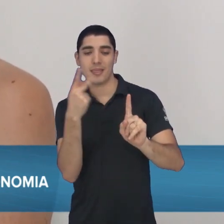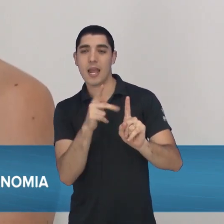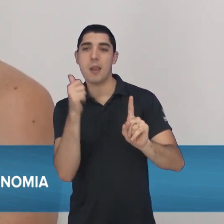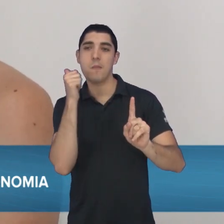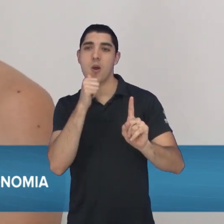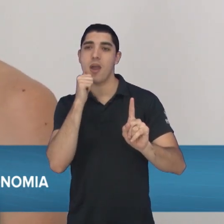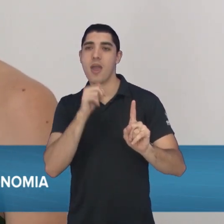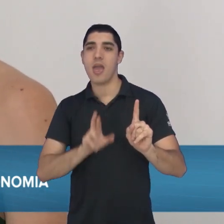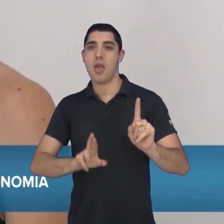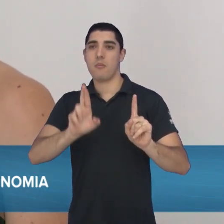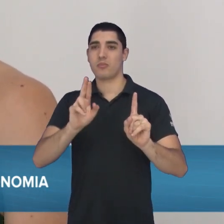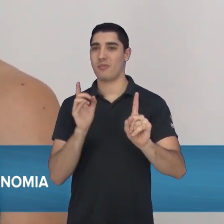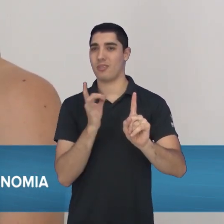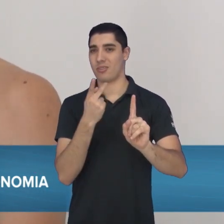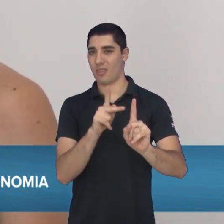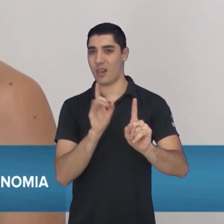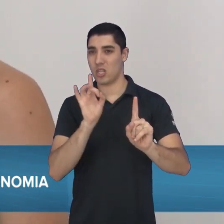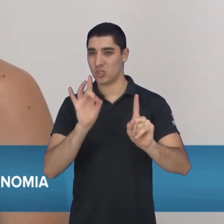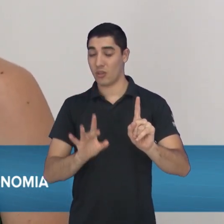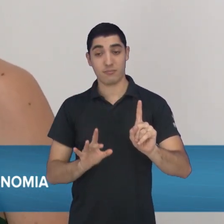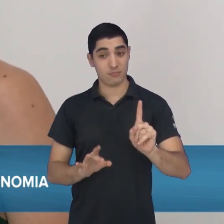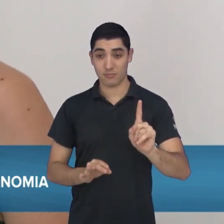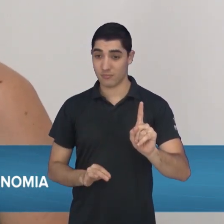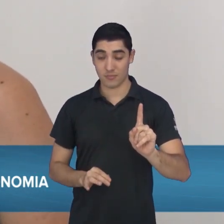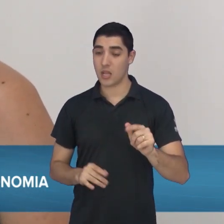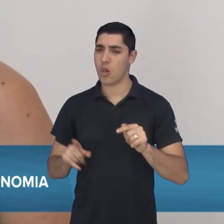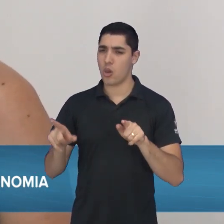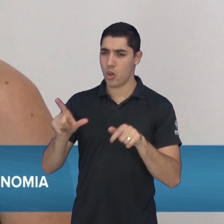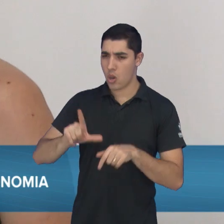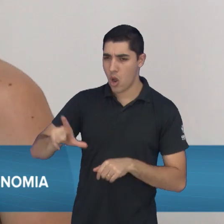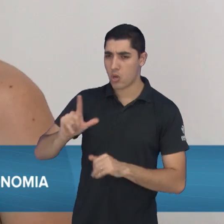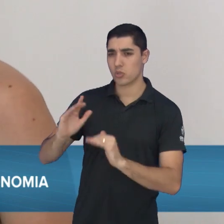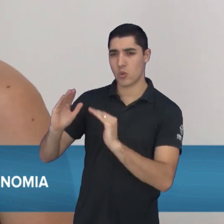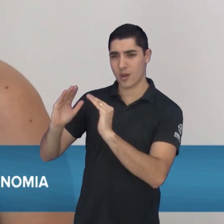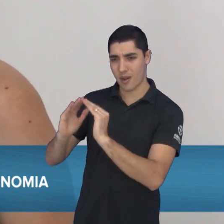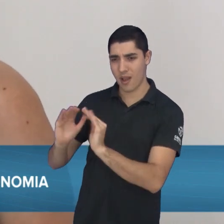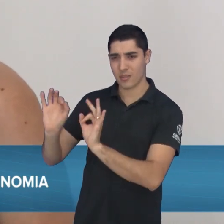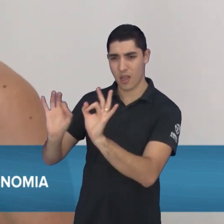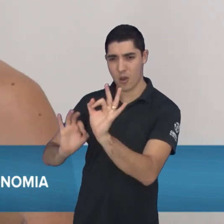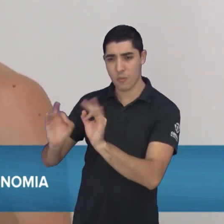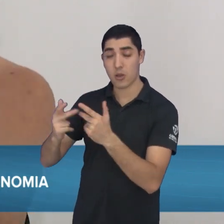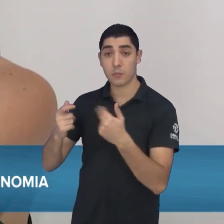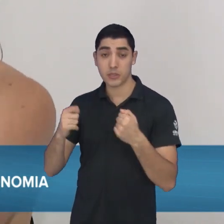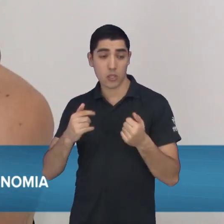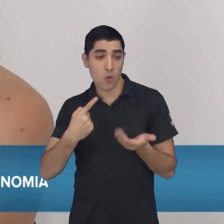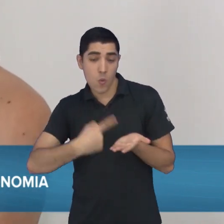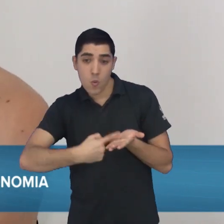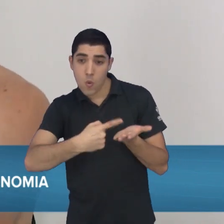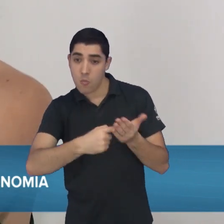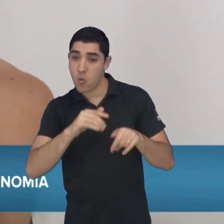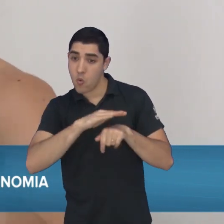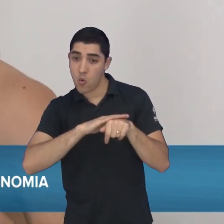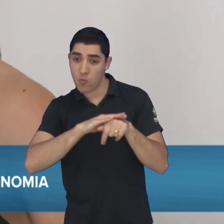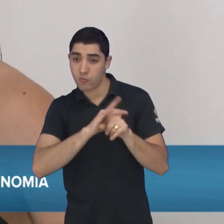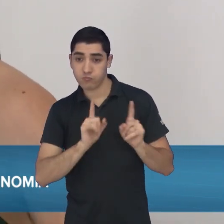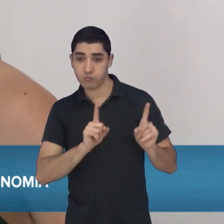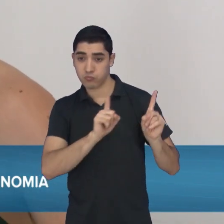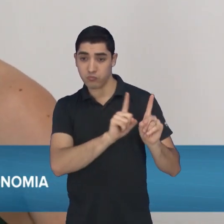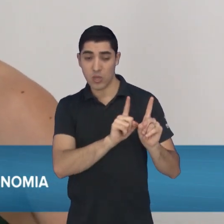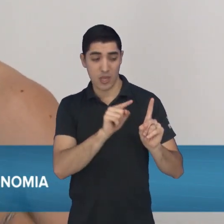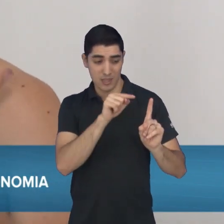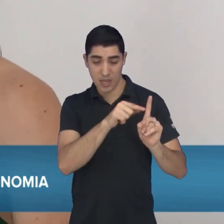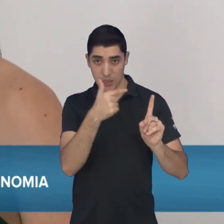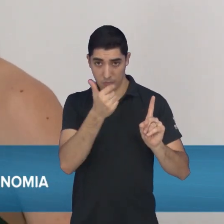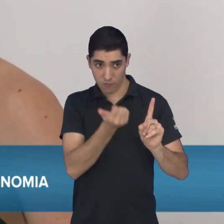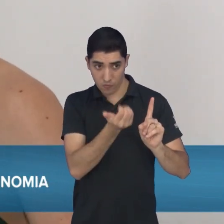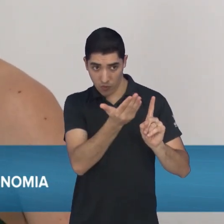mulheres, né? Obviamente, a organização da casa, ela tem que ser conversada, ela tem que ser dialogada. Se tem uma pessoa que trabalha fora, então outra